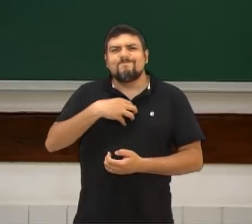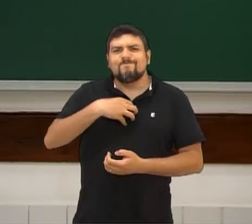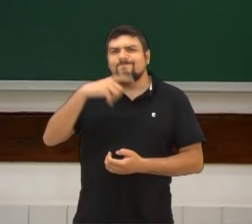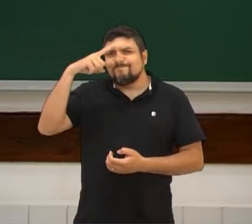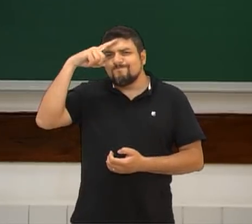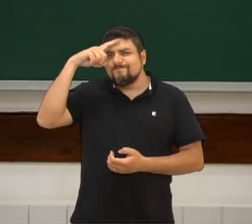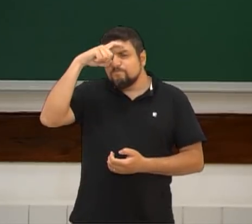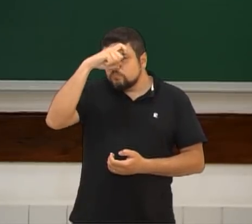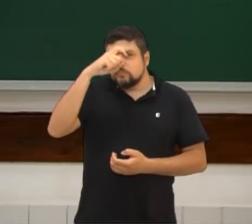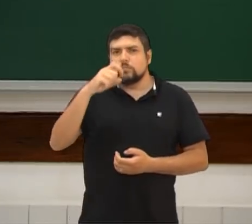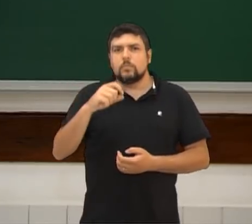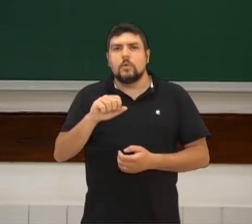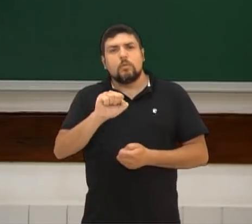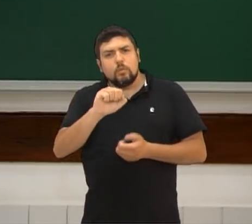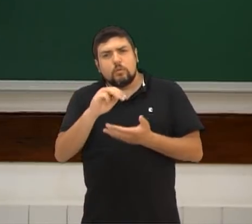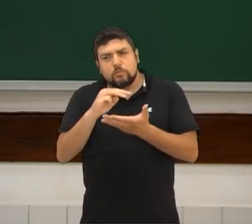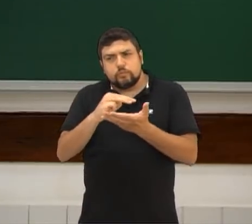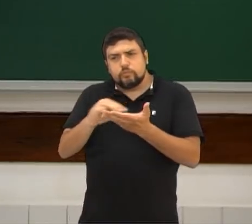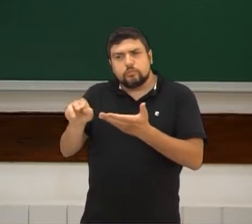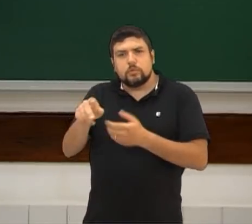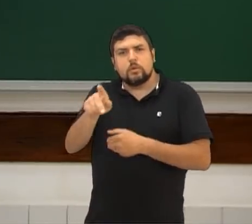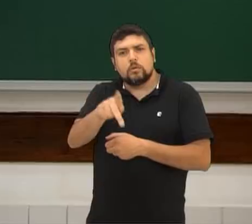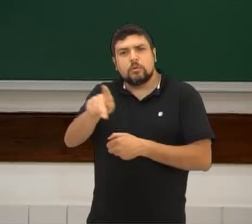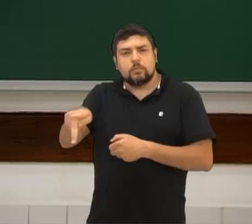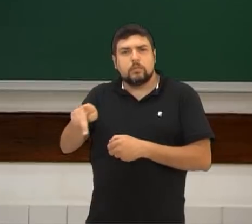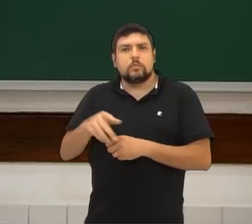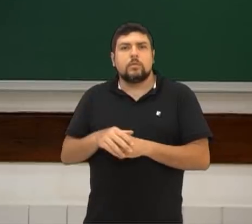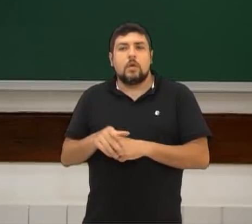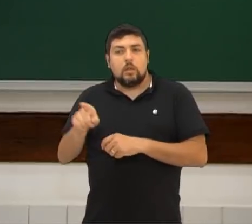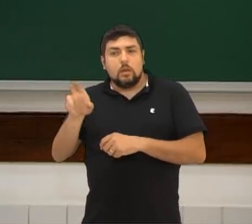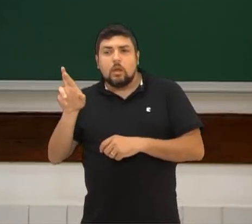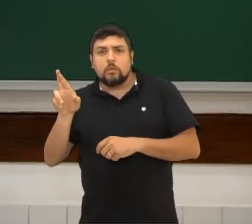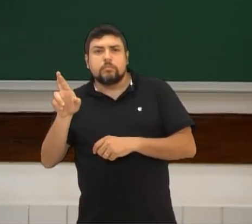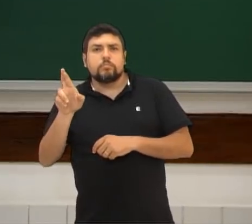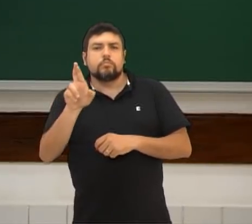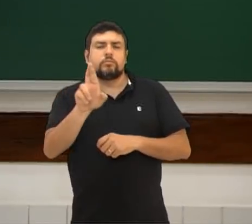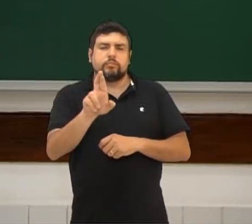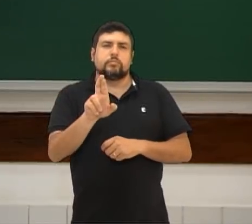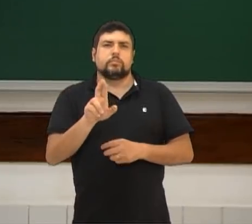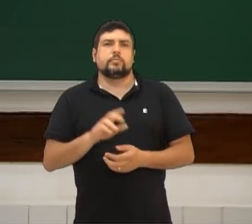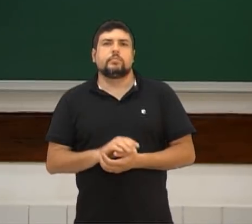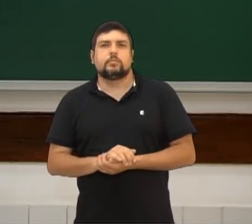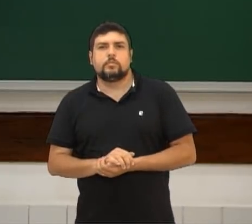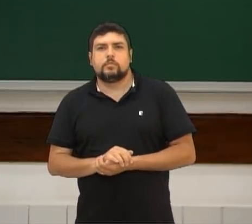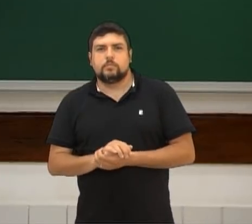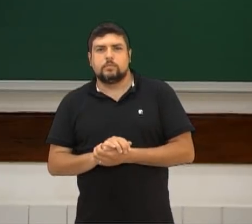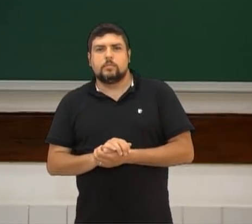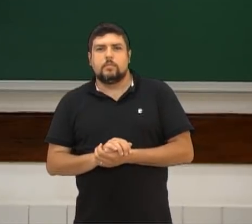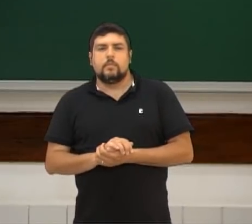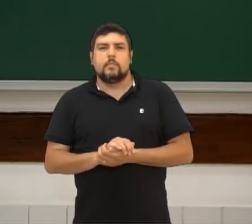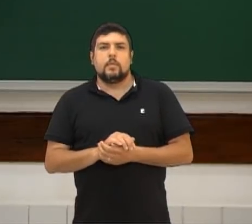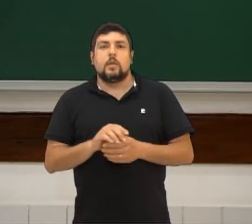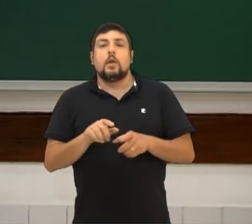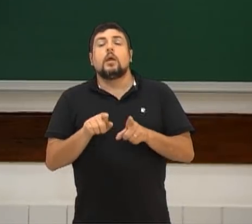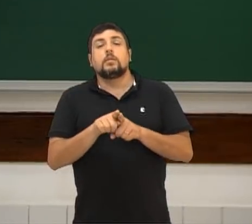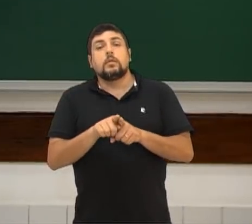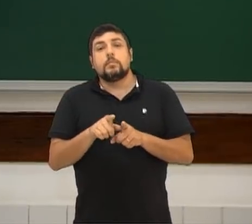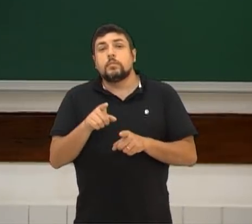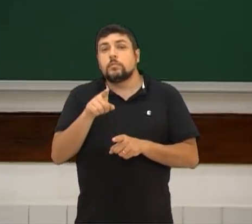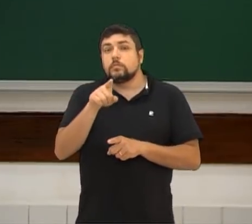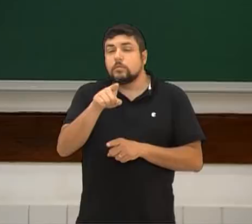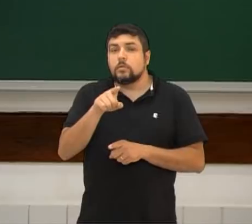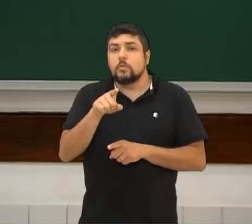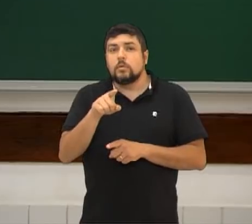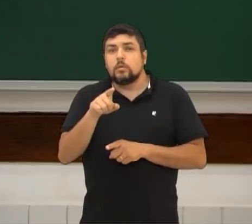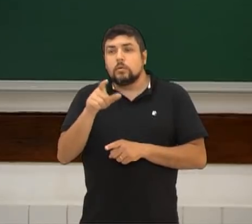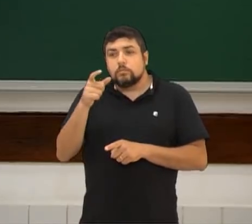mensagem ou consulte o seu professor, que ele vai responder você em breve aí com as orientações. Para os alunos que não